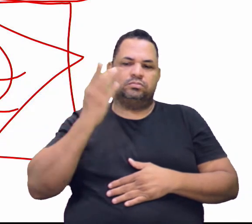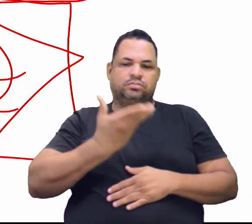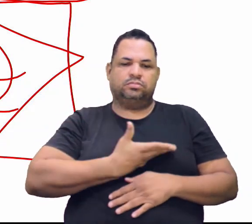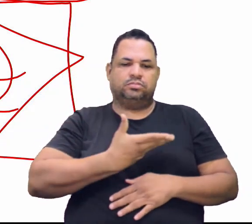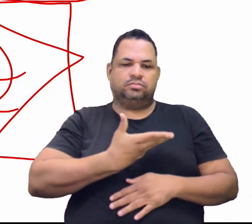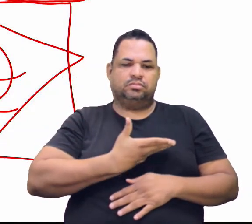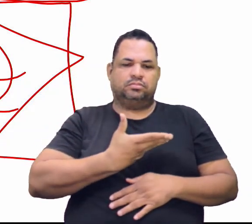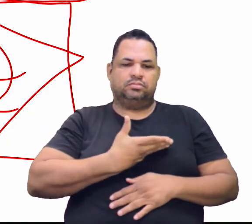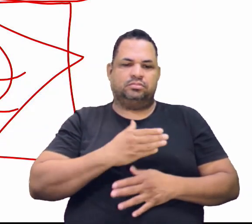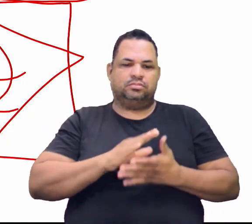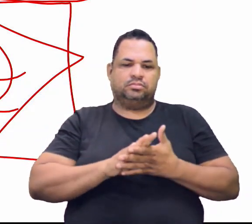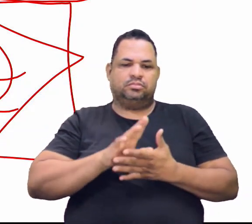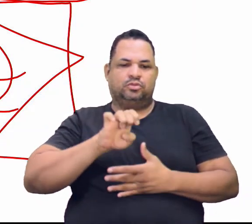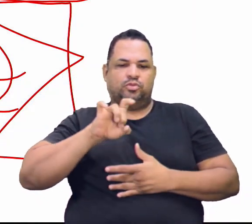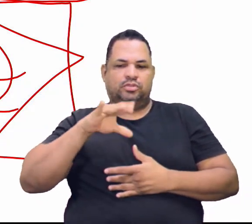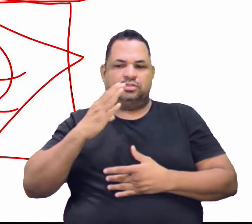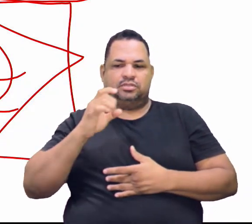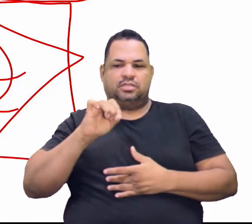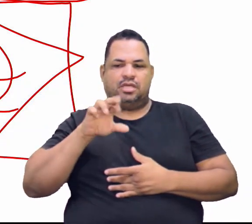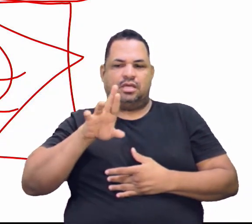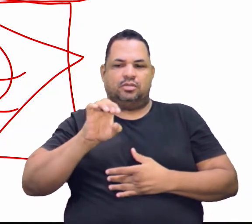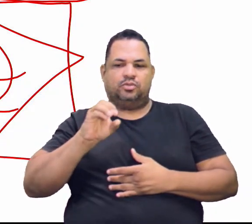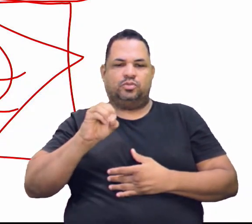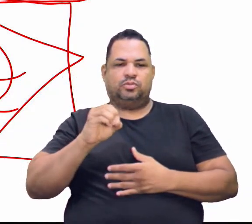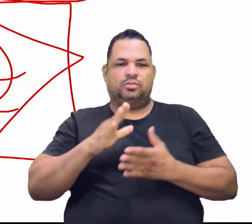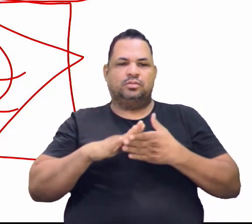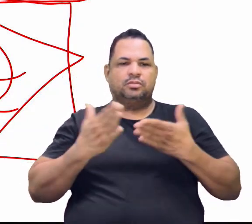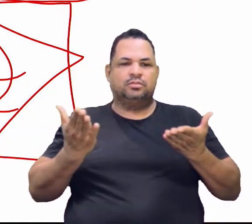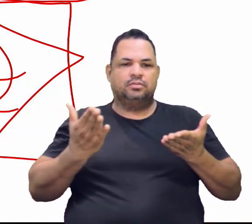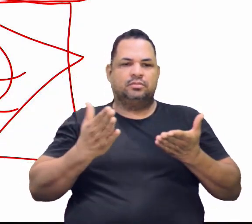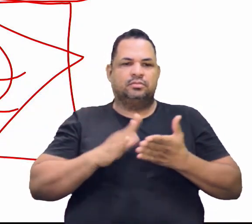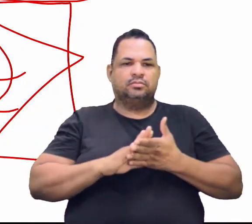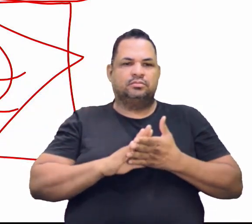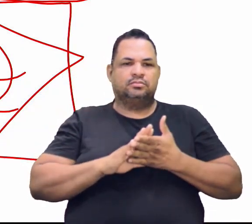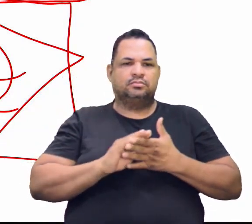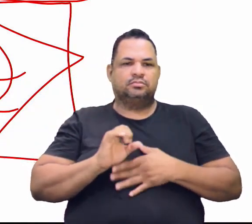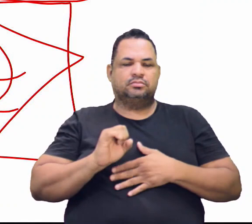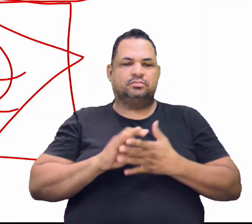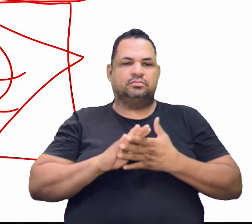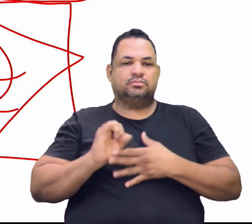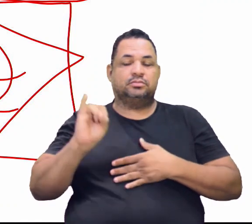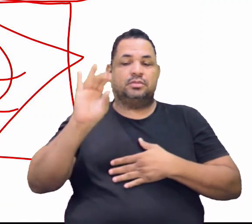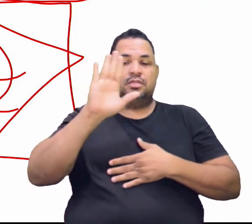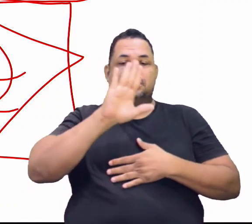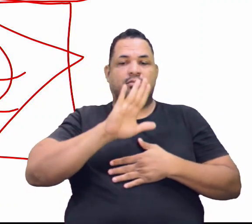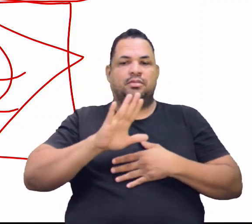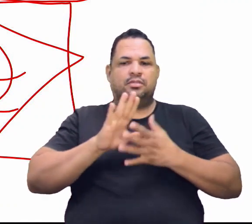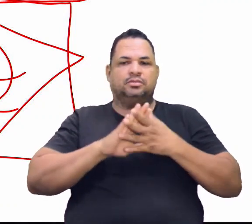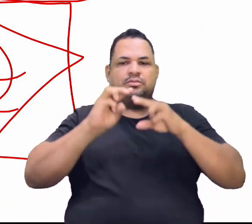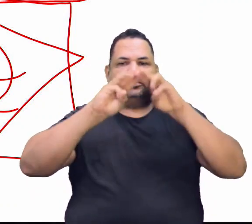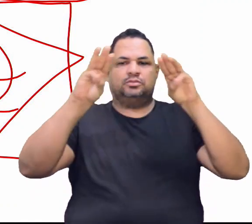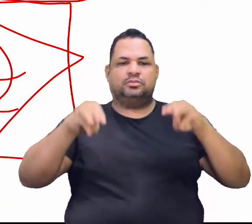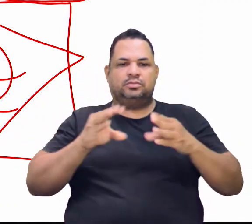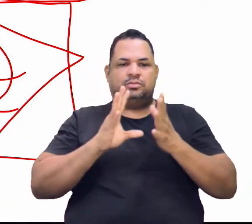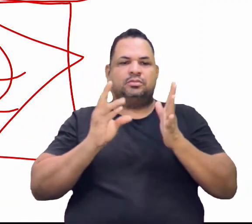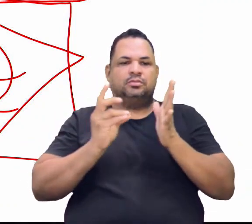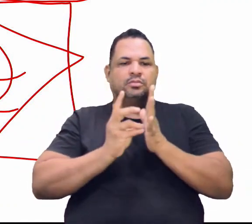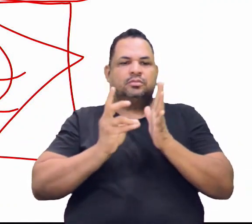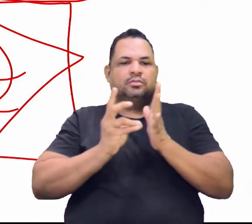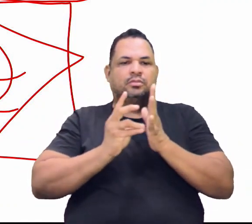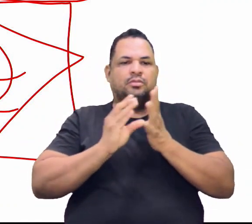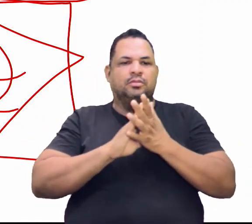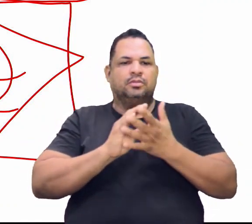um amigo meu chamado Luiz Claro. Tá certo? É uma imagem do Museu do Índio, quando Rondon, aqui ele